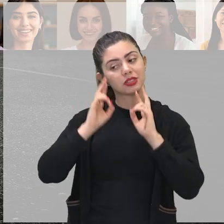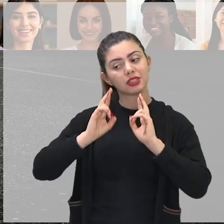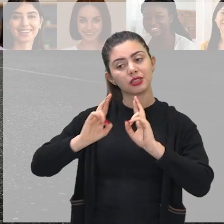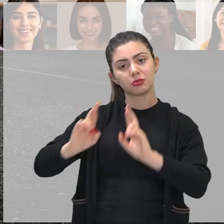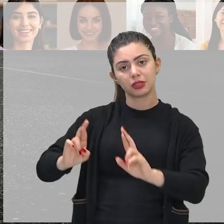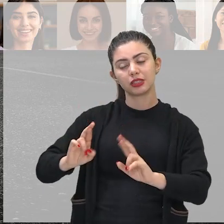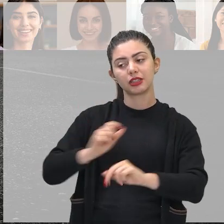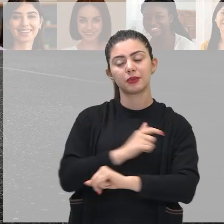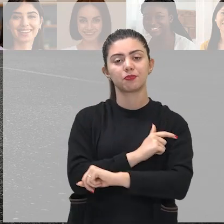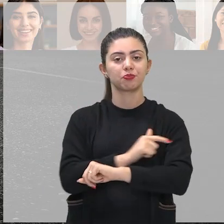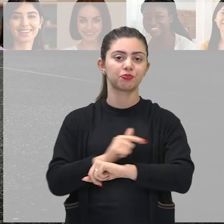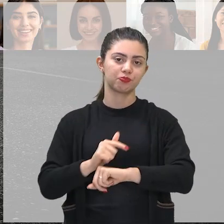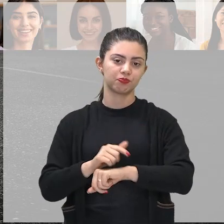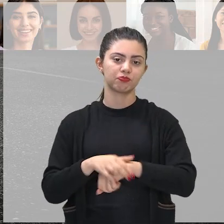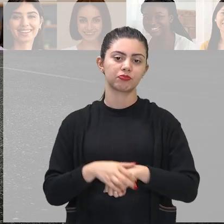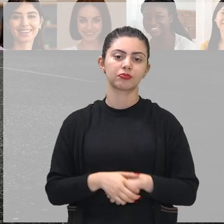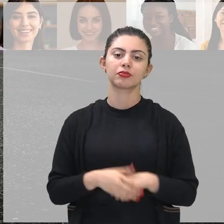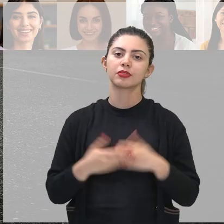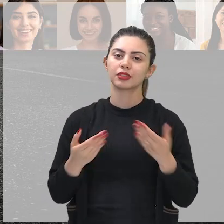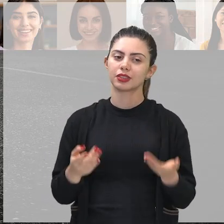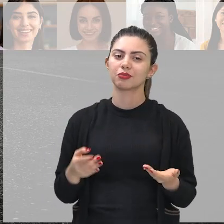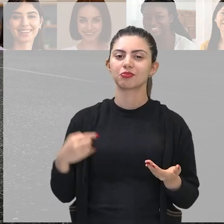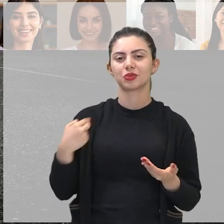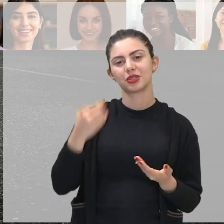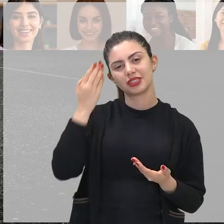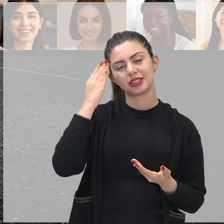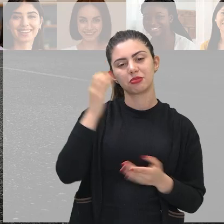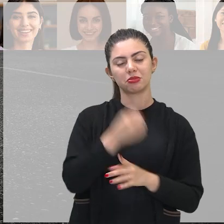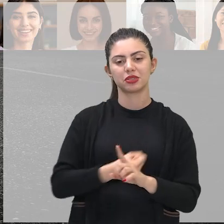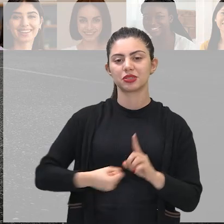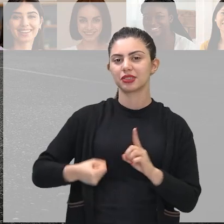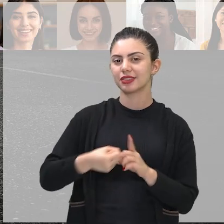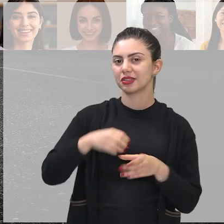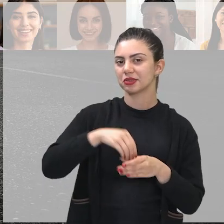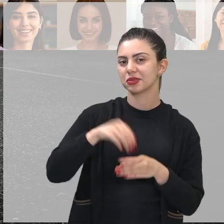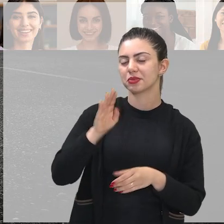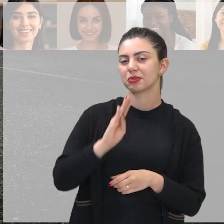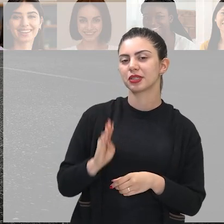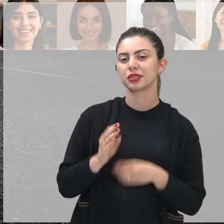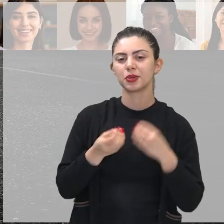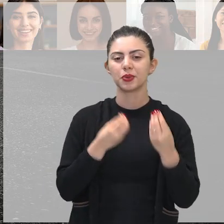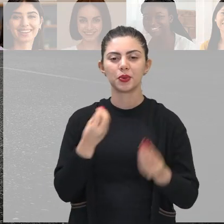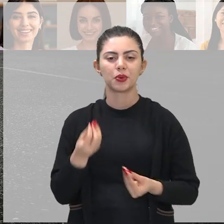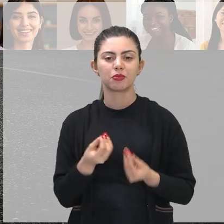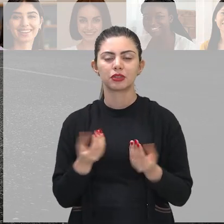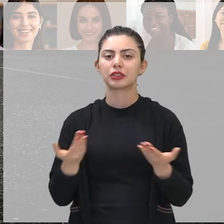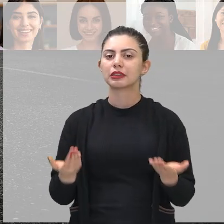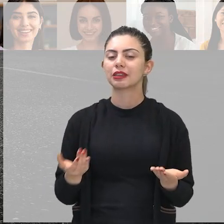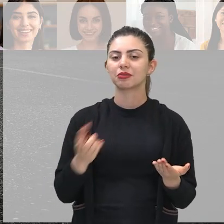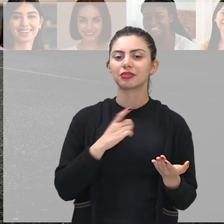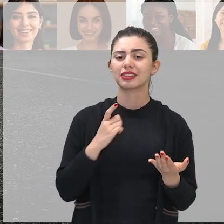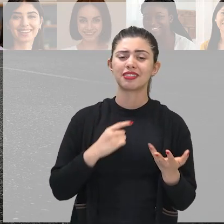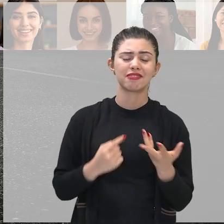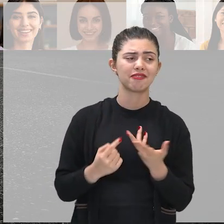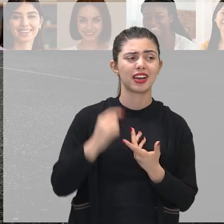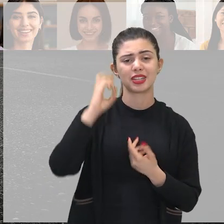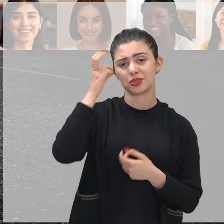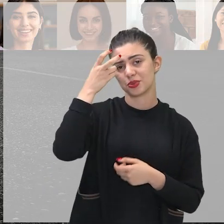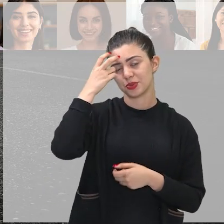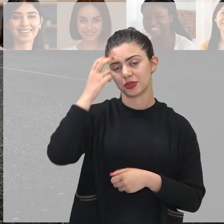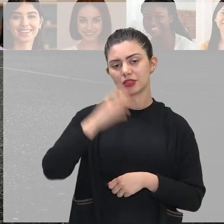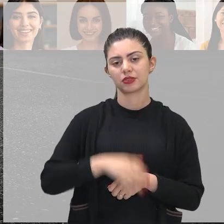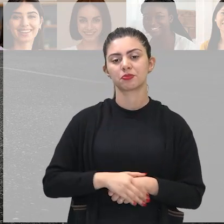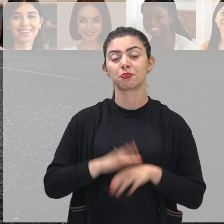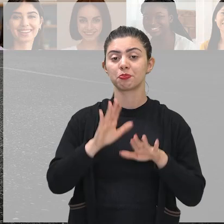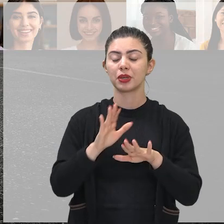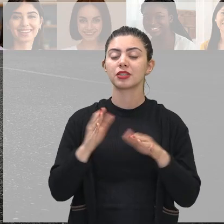outro do jeito que ele é. Ainda mais nessa grande sociedade brasileira que é bem multicultural. Agora eu